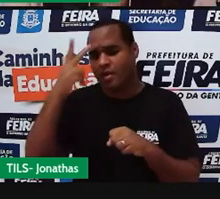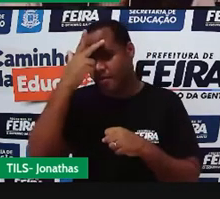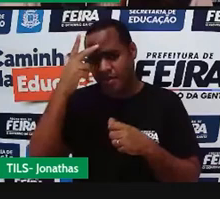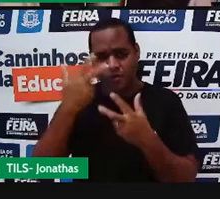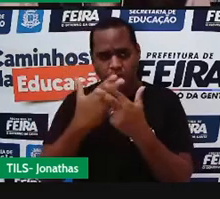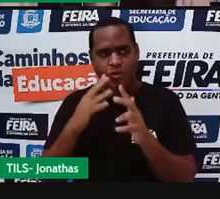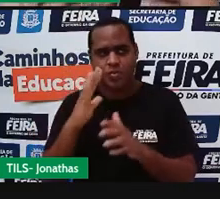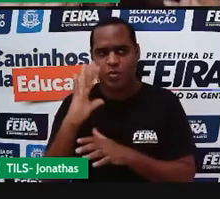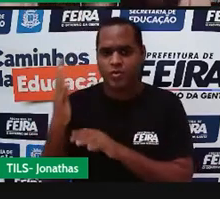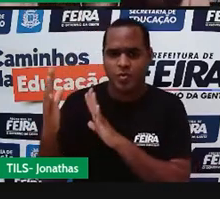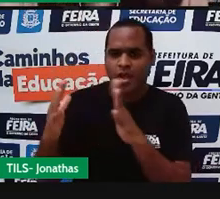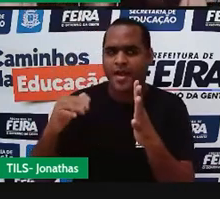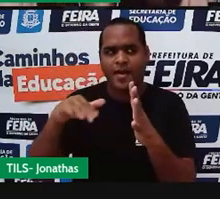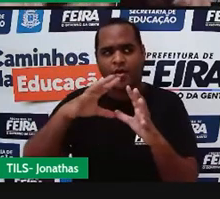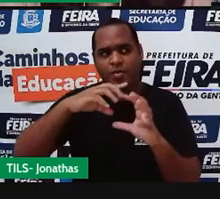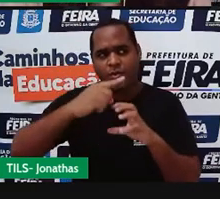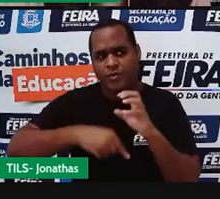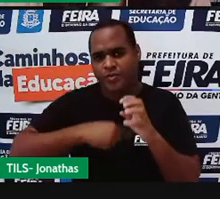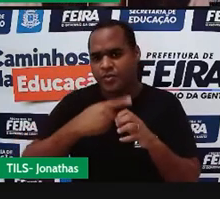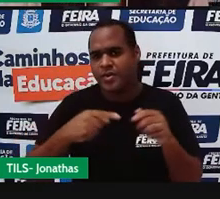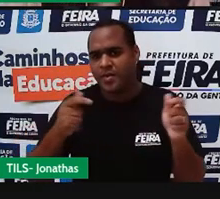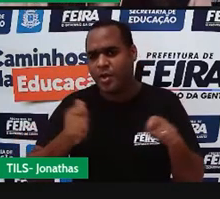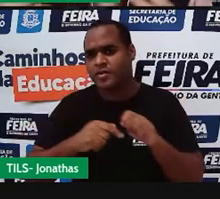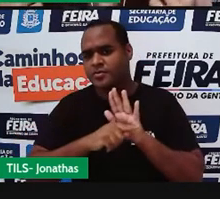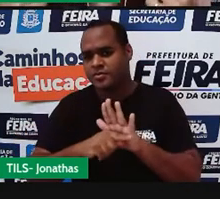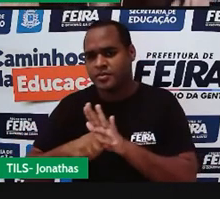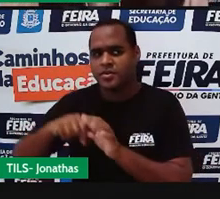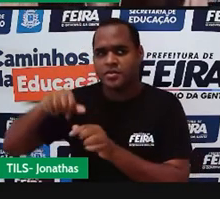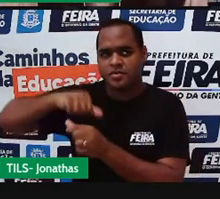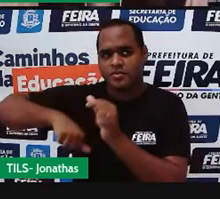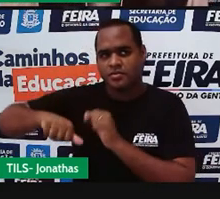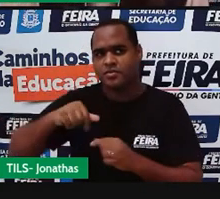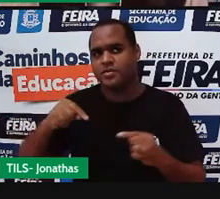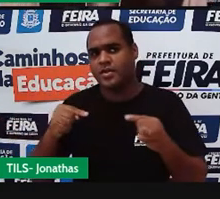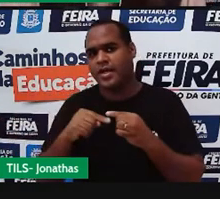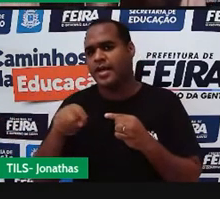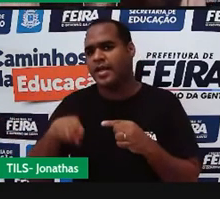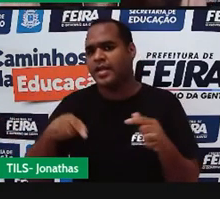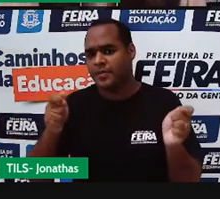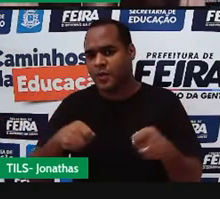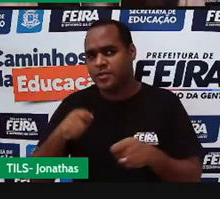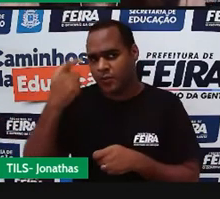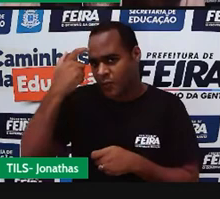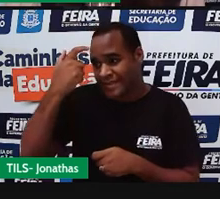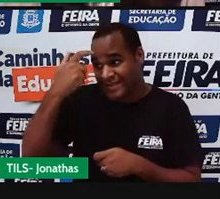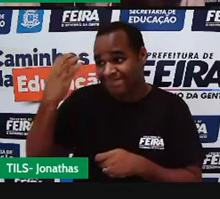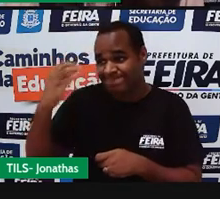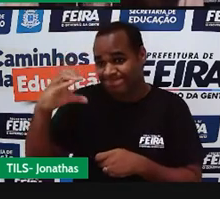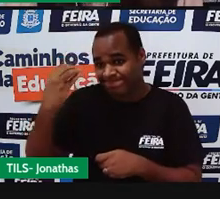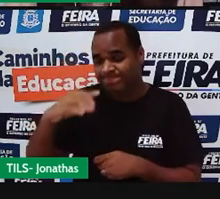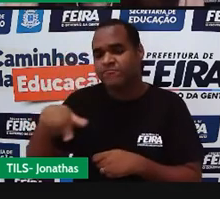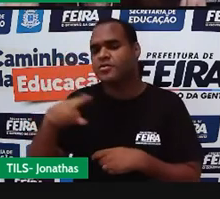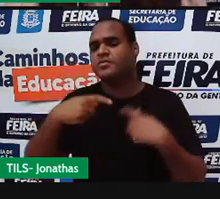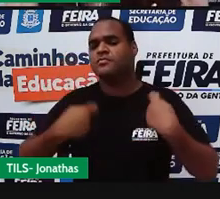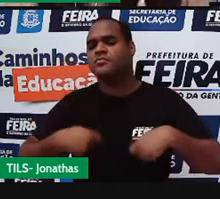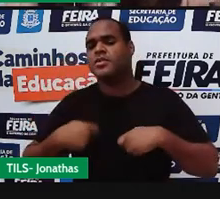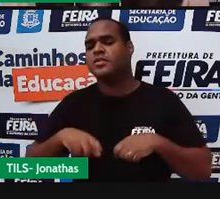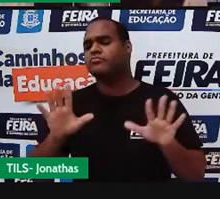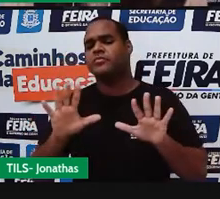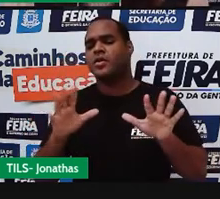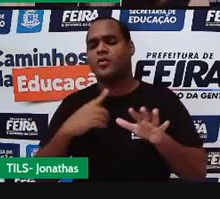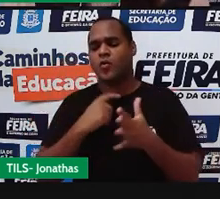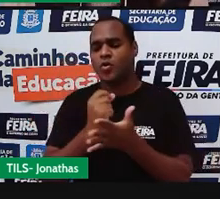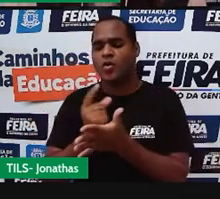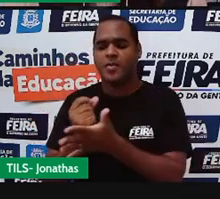incentivando essa prática da reciclagem Além disso o consumo consciente gente a gente não precisa sair por aí